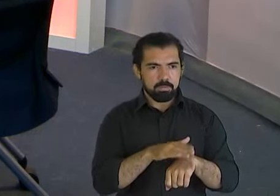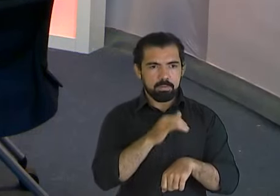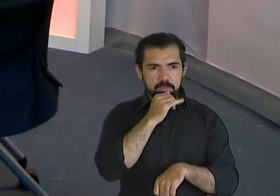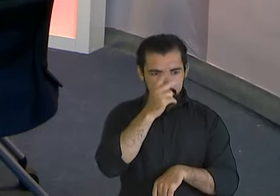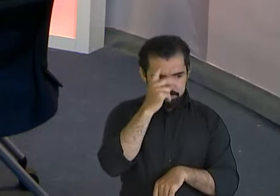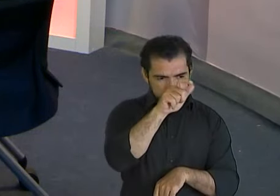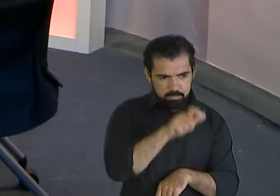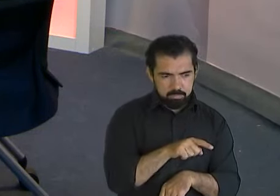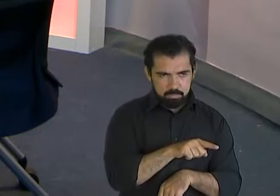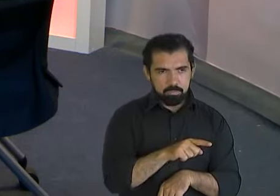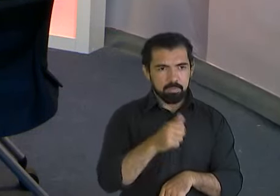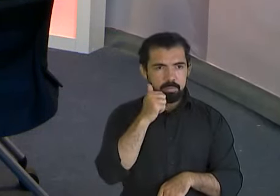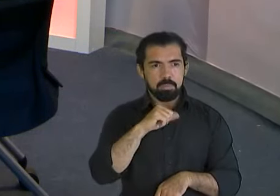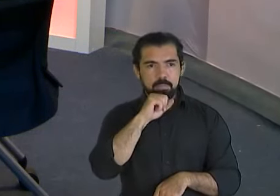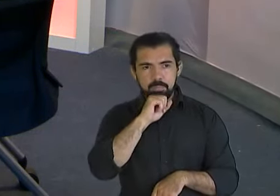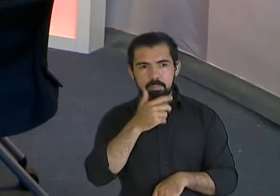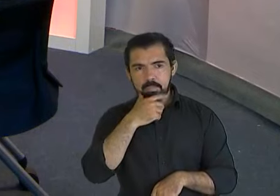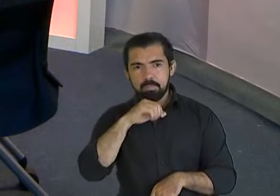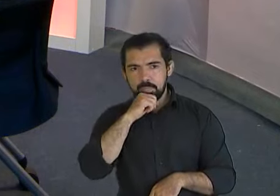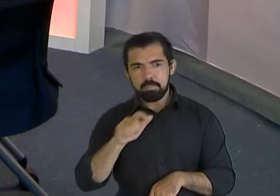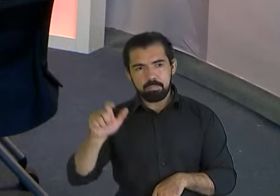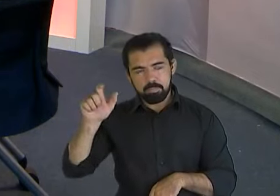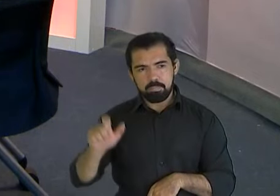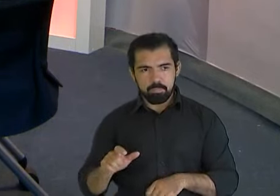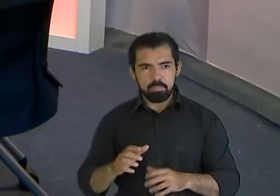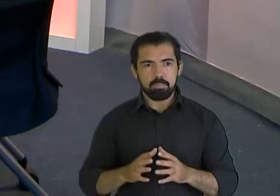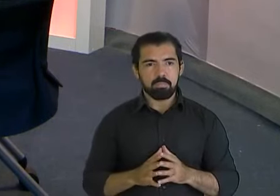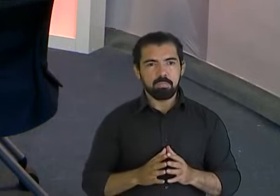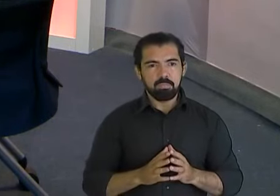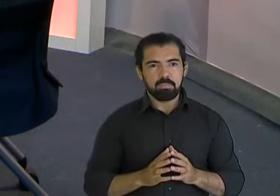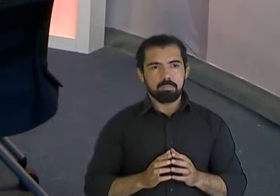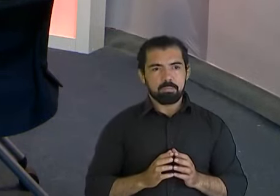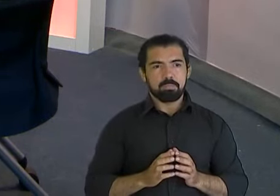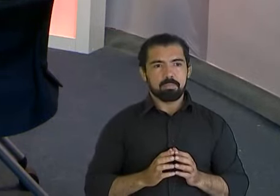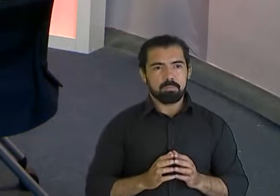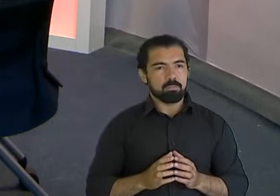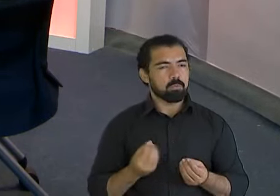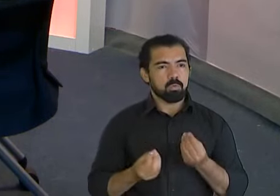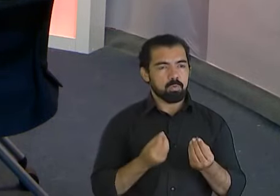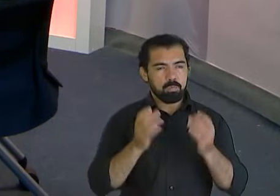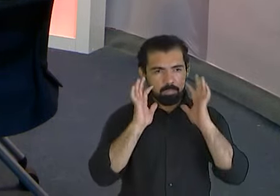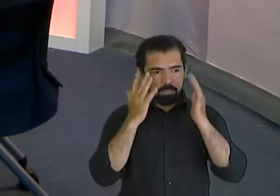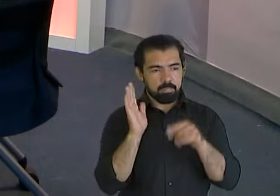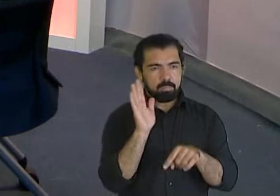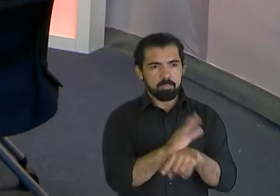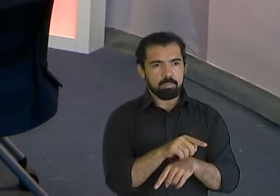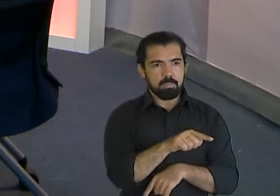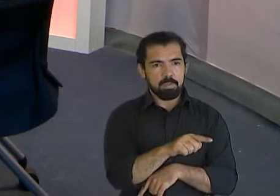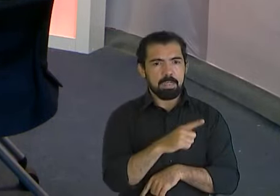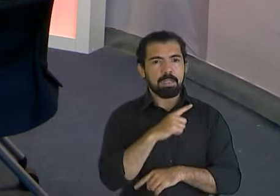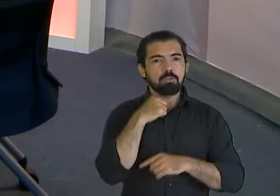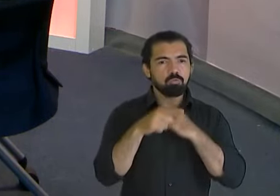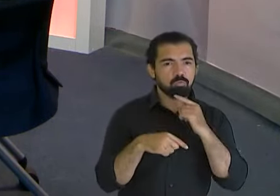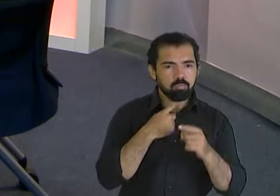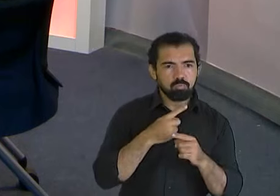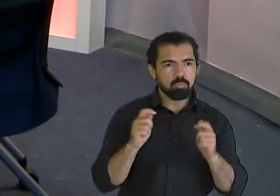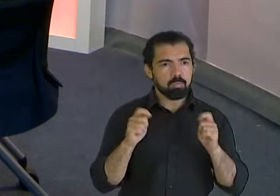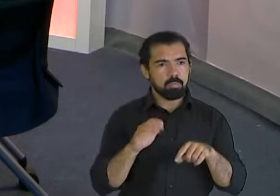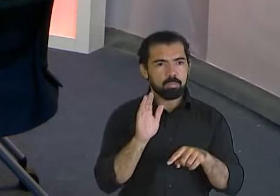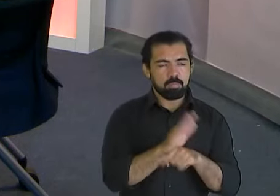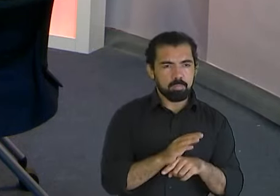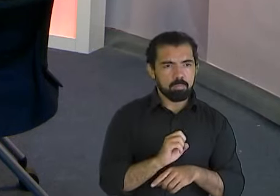envolvido, por exemplo, a mãe de uma pessoa, sim, que está com problema, quais dúvidas são os primeiros passos que ela deve tomar, se ela está na dúvida, se tem alguém na